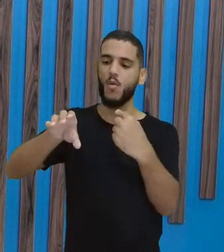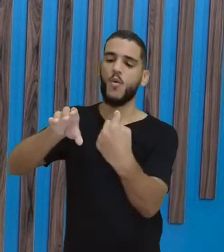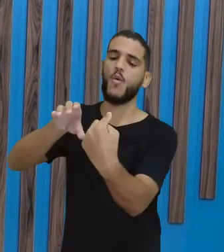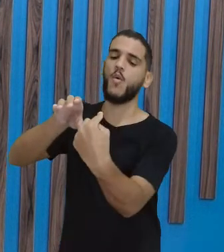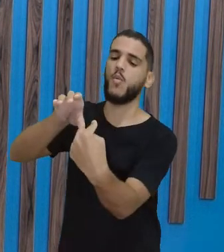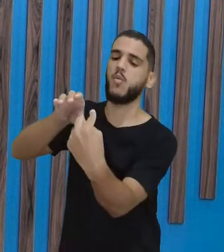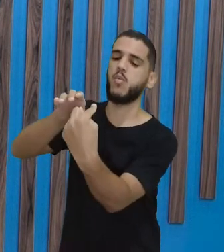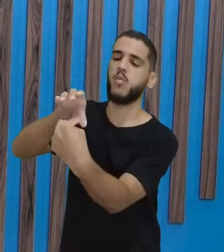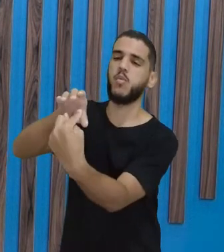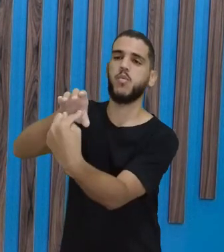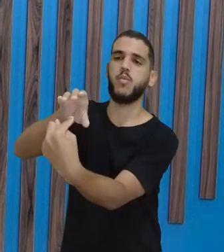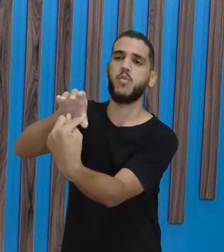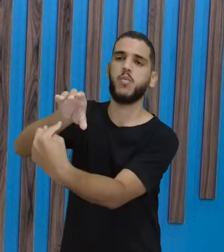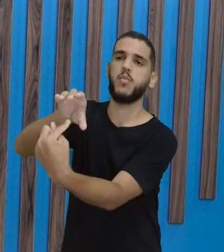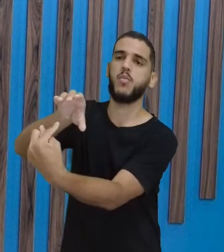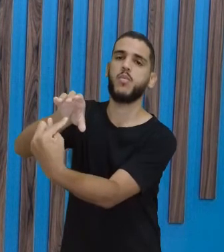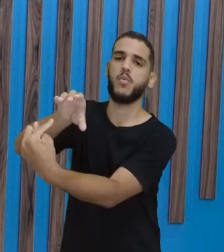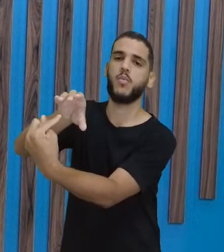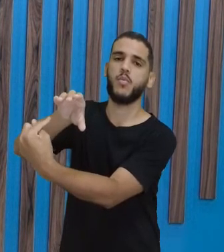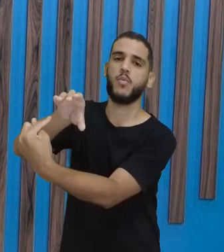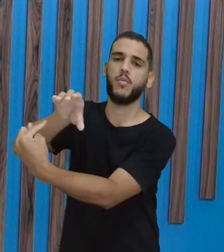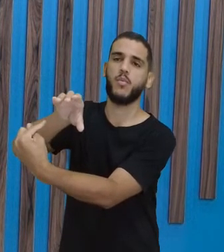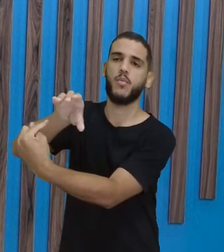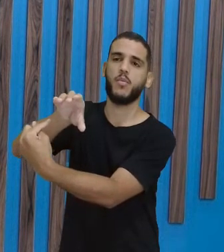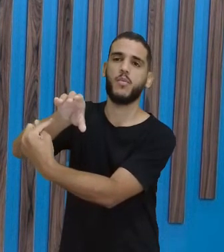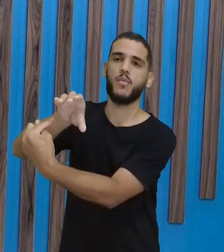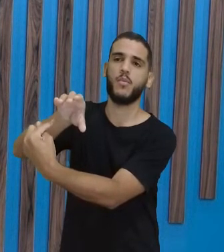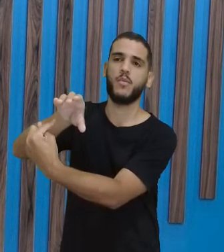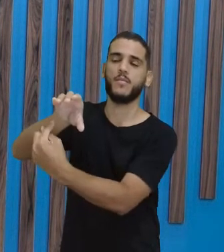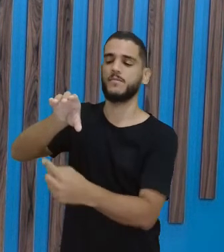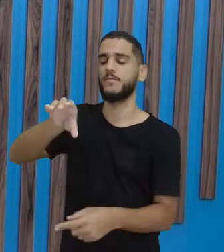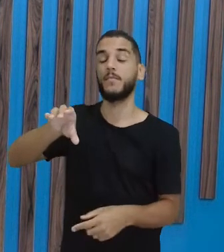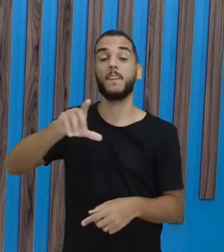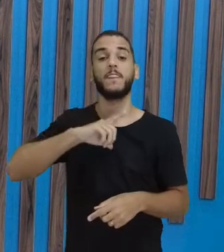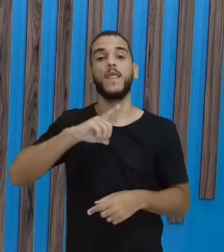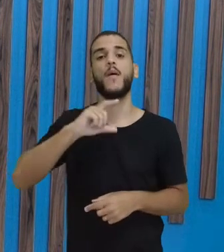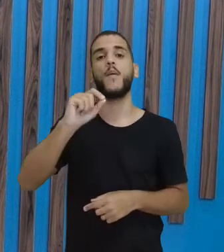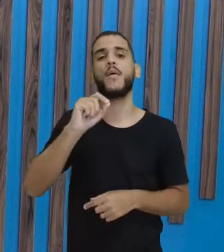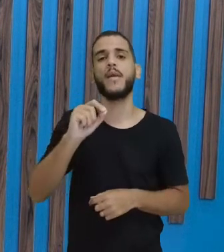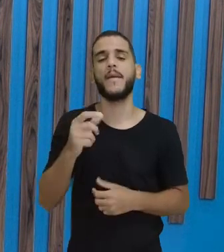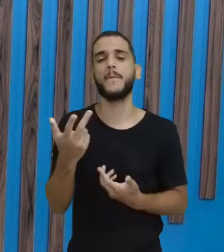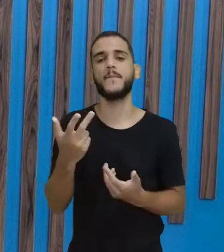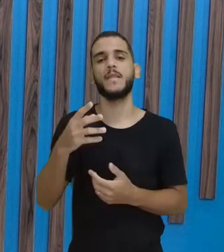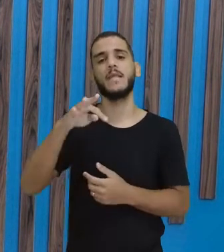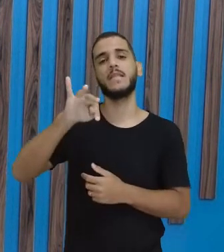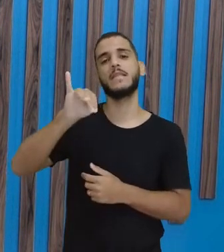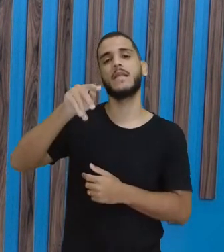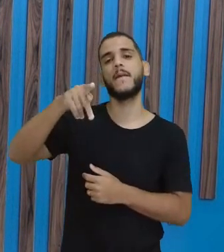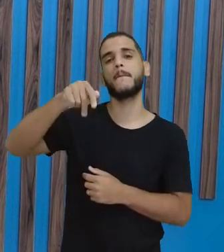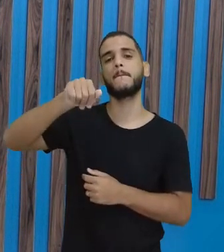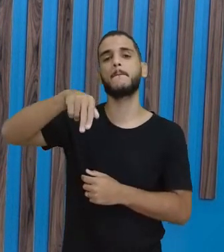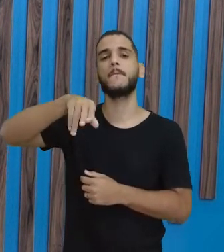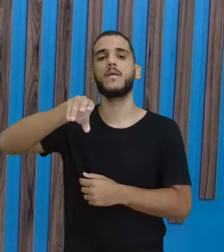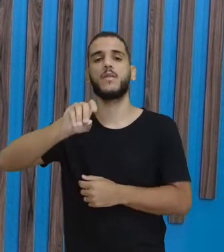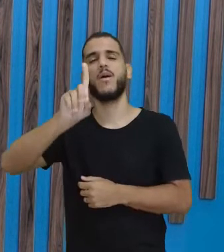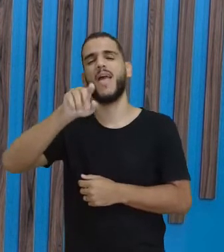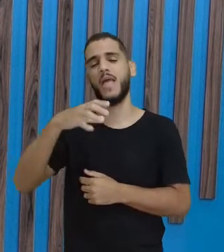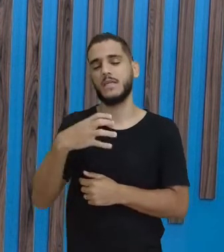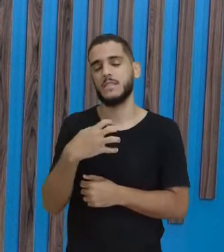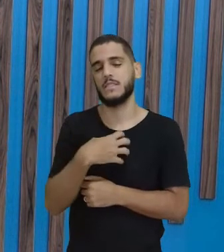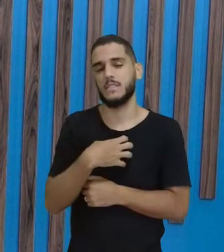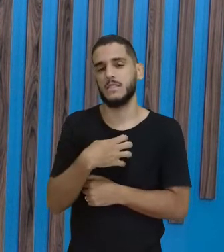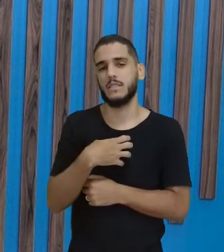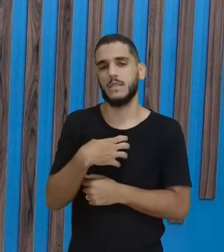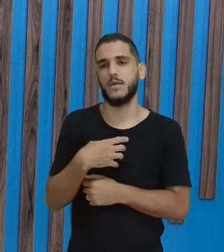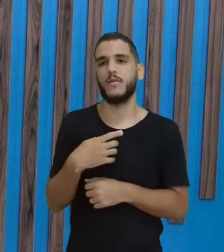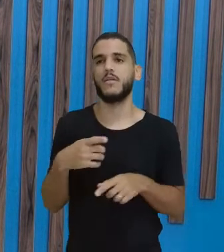ó. Aí, o que acontece? Nós temos aqui o tímpano, que é uma membranazinha que fica aqui, nesse espaço. Ela é bem sensível.